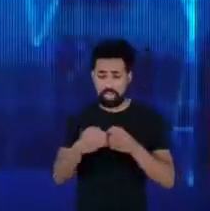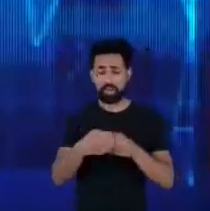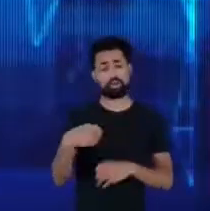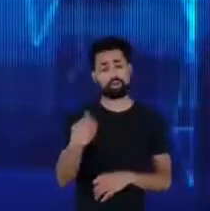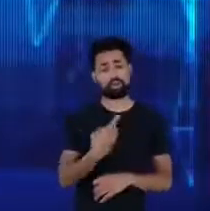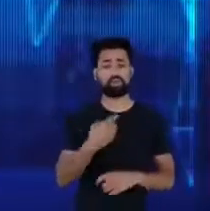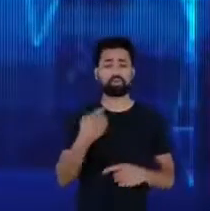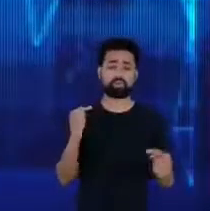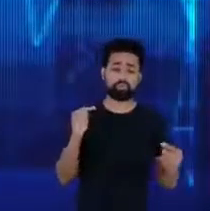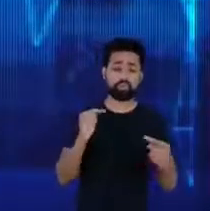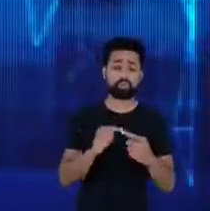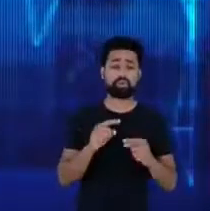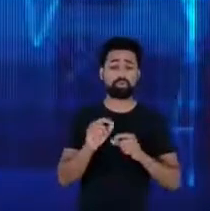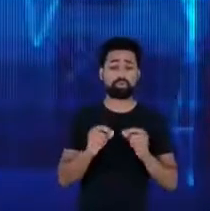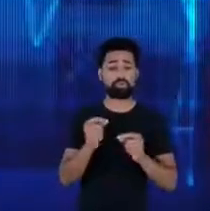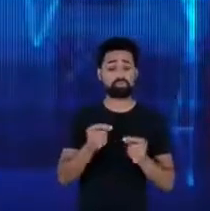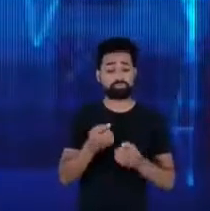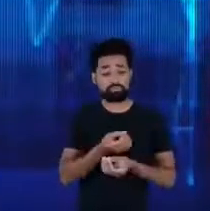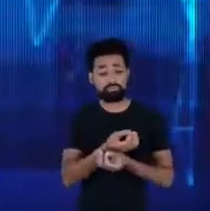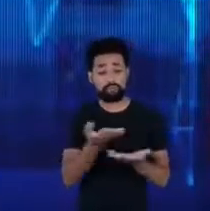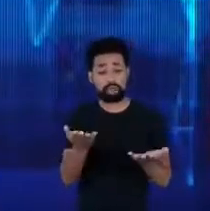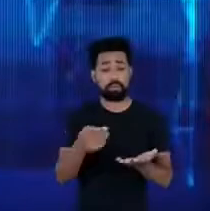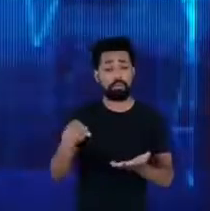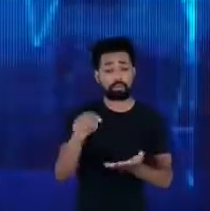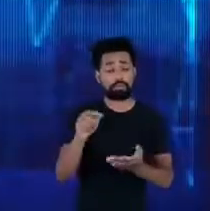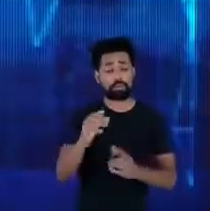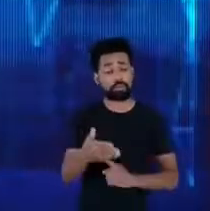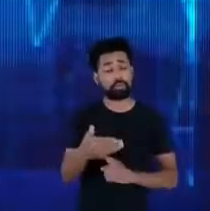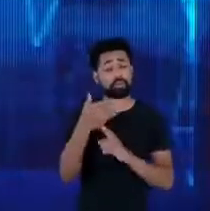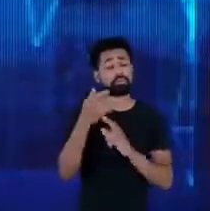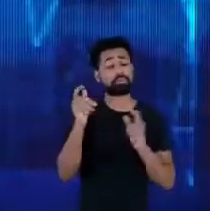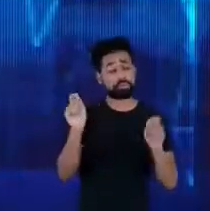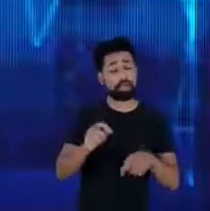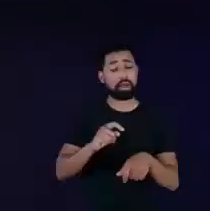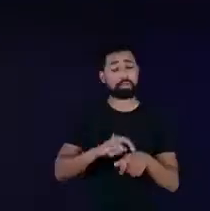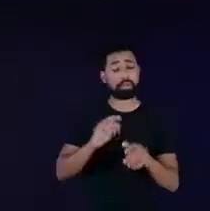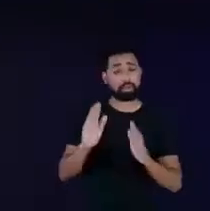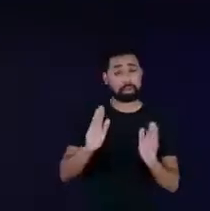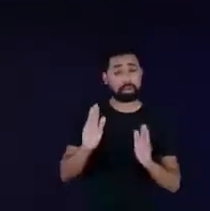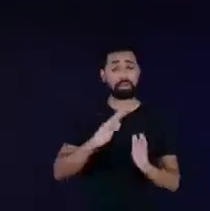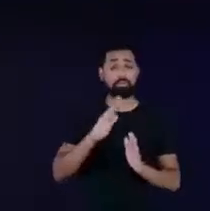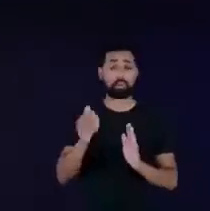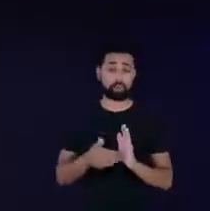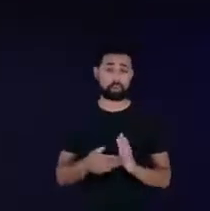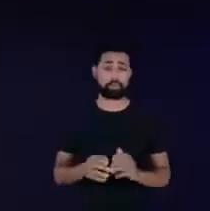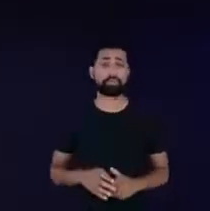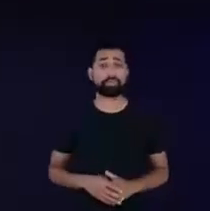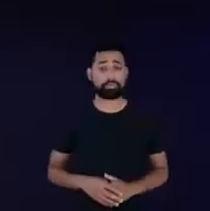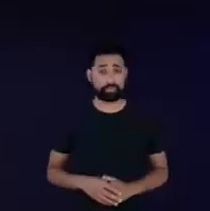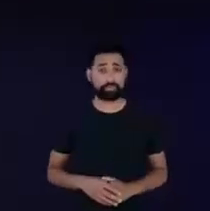uma tecnologia viável, né? E que tenha realmente uma durabilidade para todos.